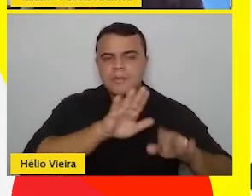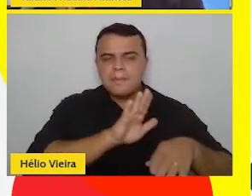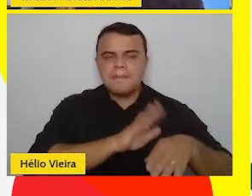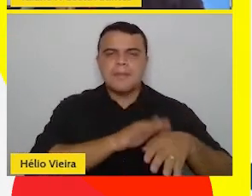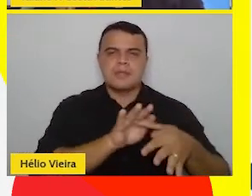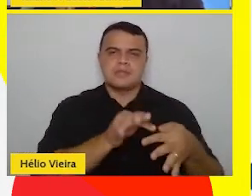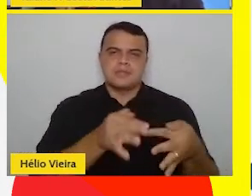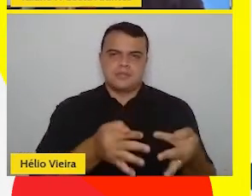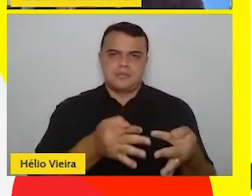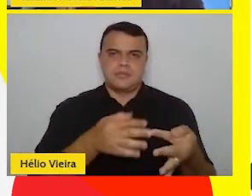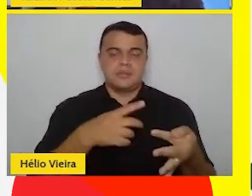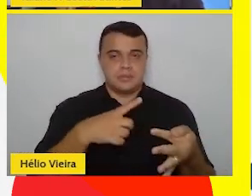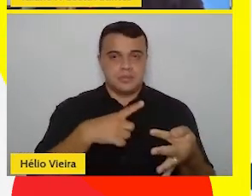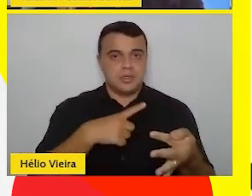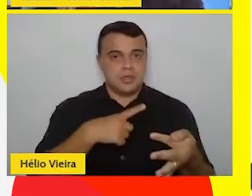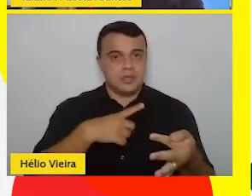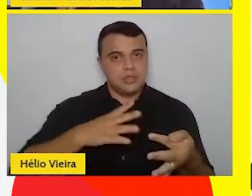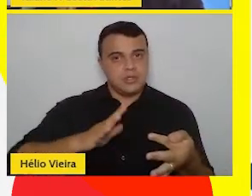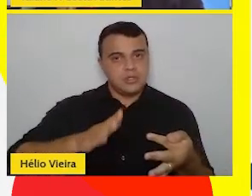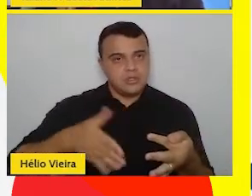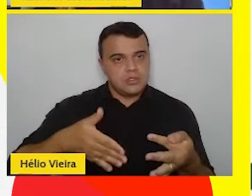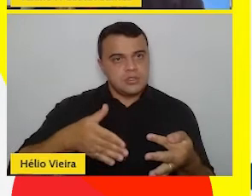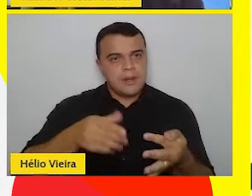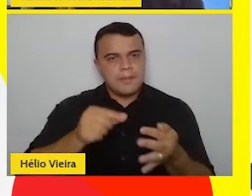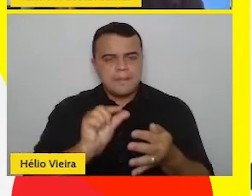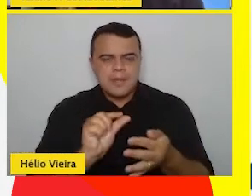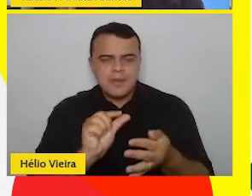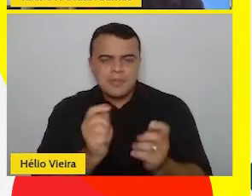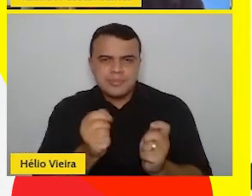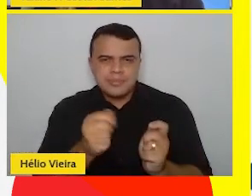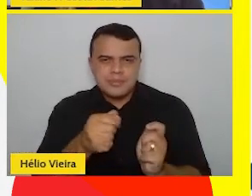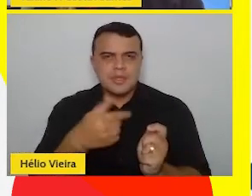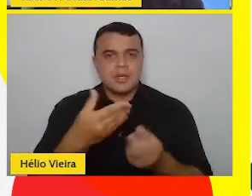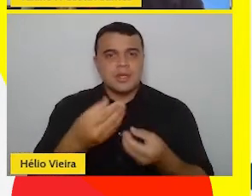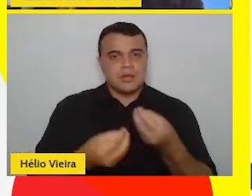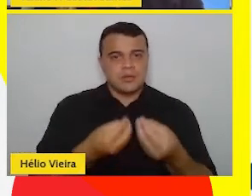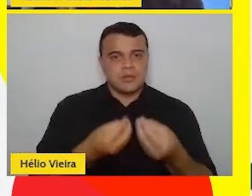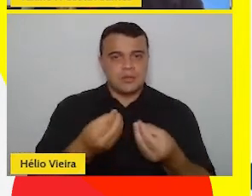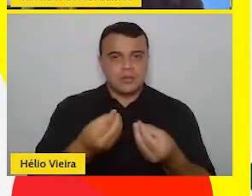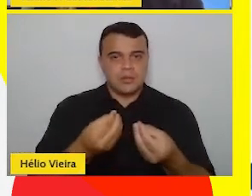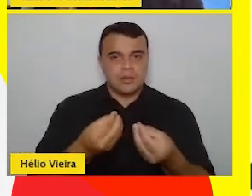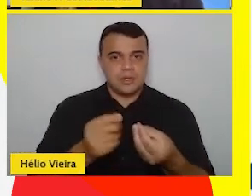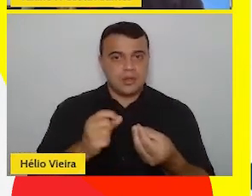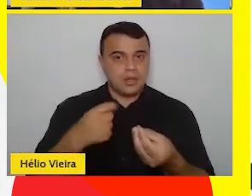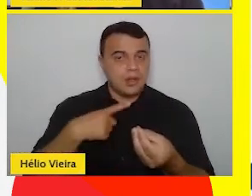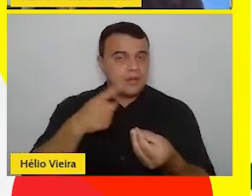simples, redutível, mínimo. Então, a gente